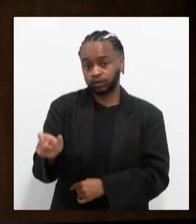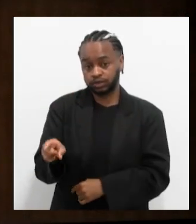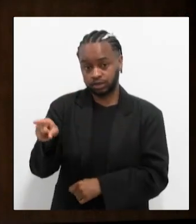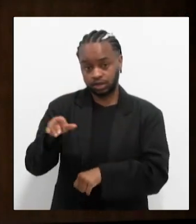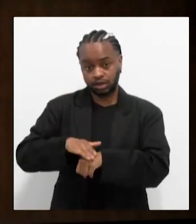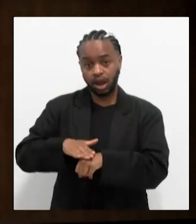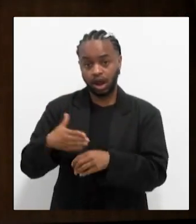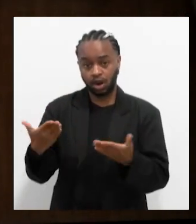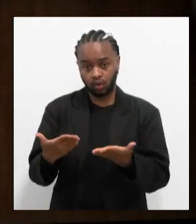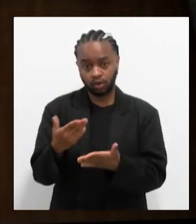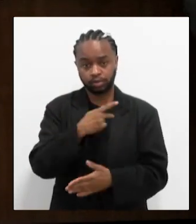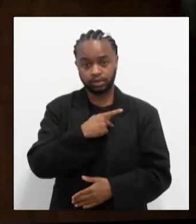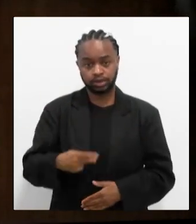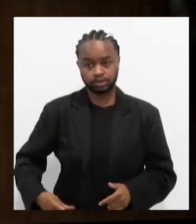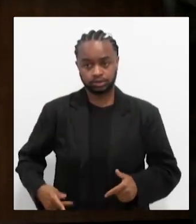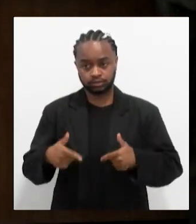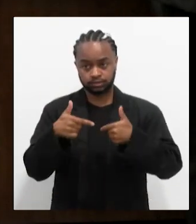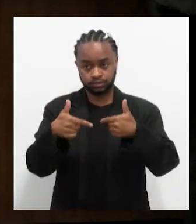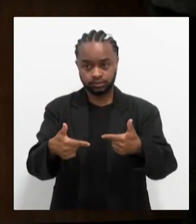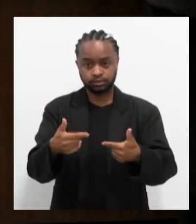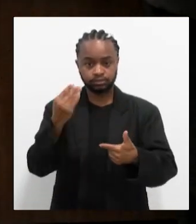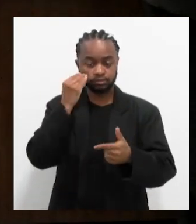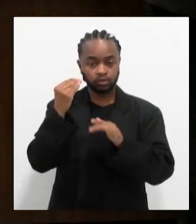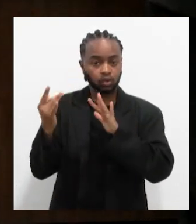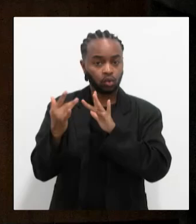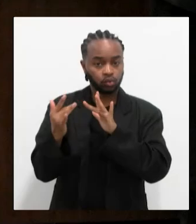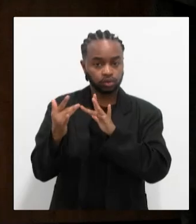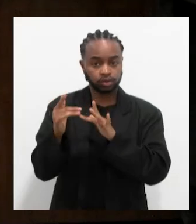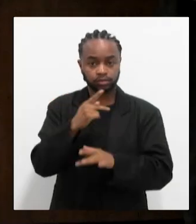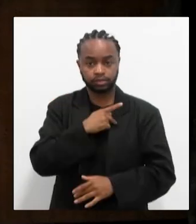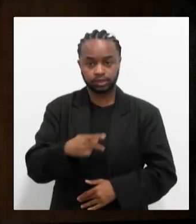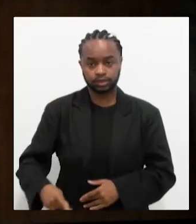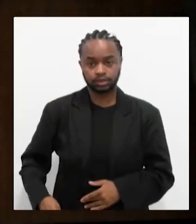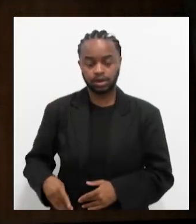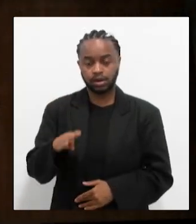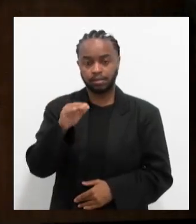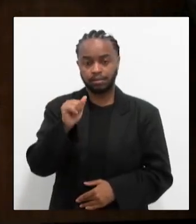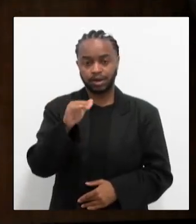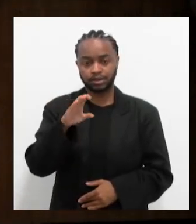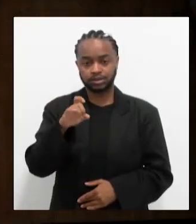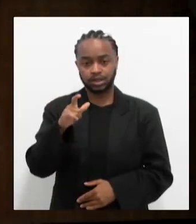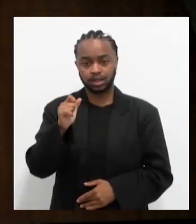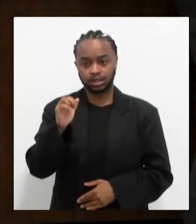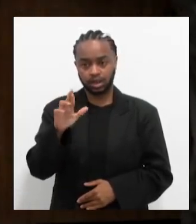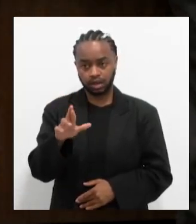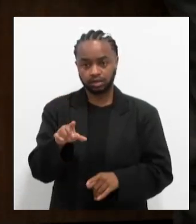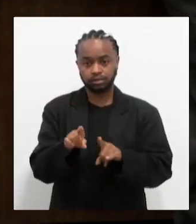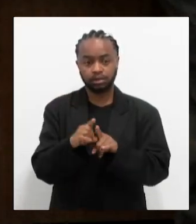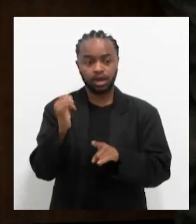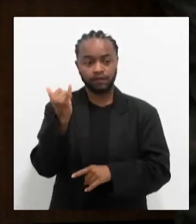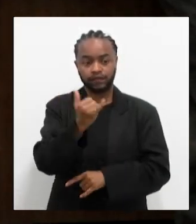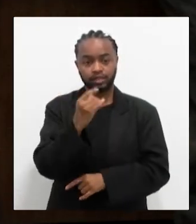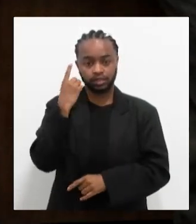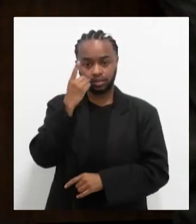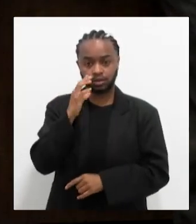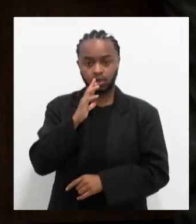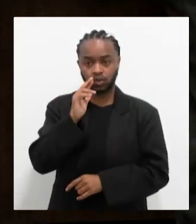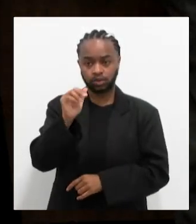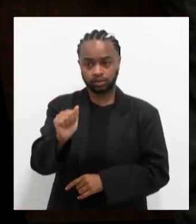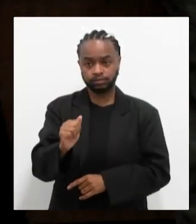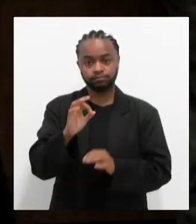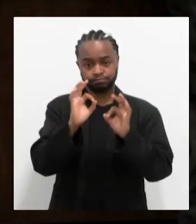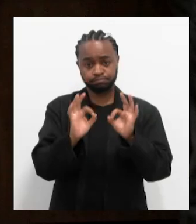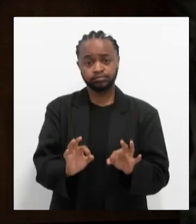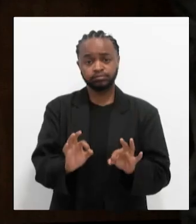como presidente em exercício, entrar em contato com o presidente Bacelar, comunicar que o deputado Amorim realmente tem